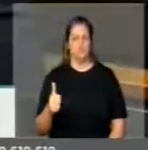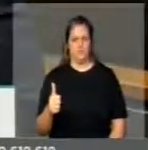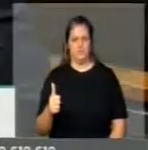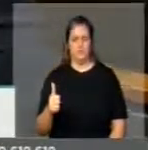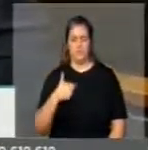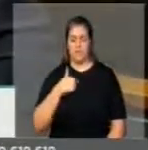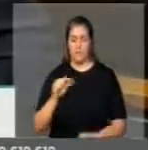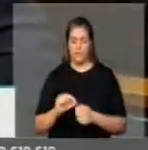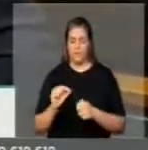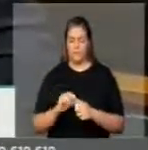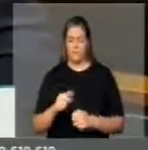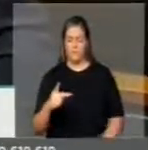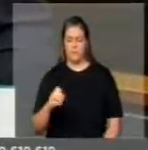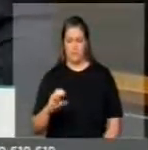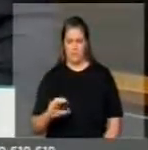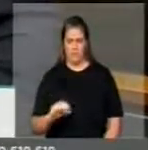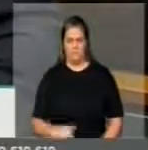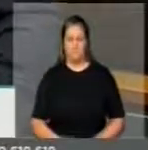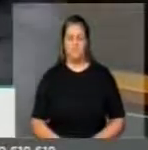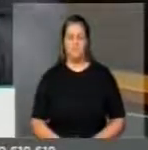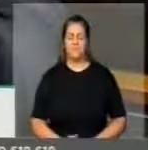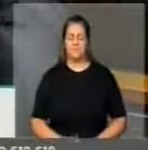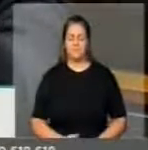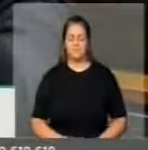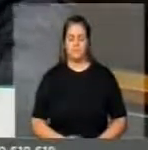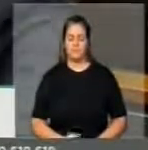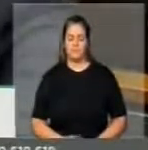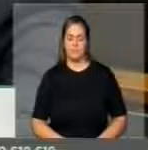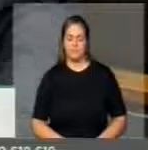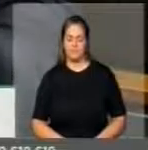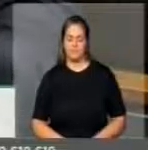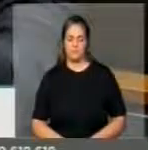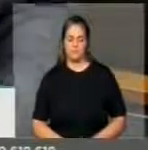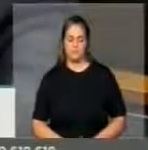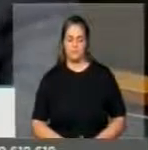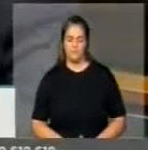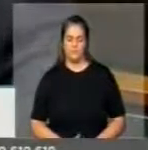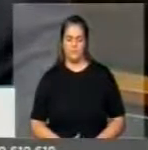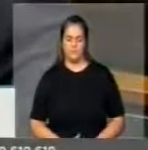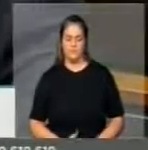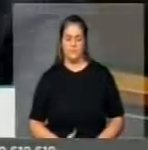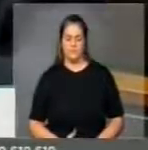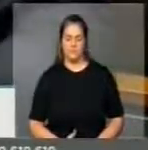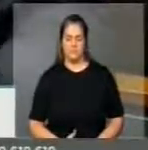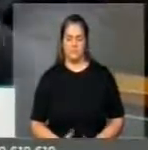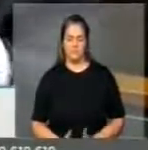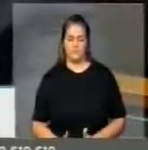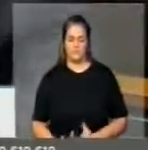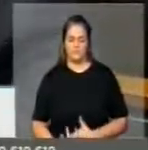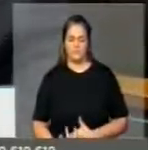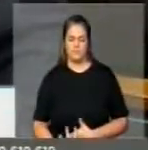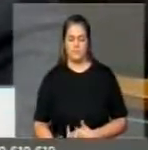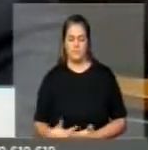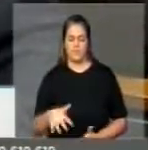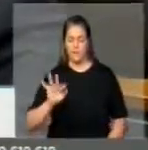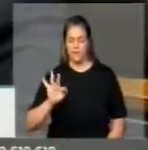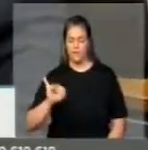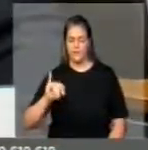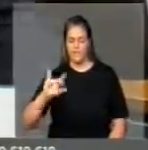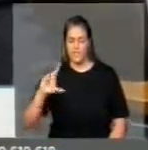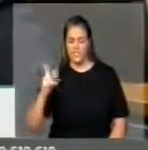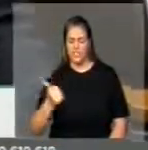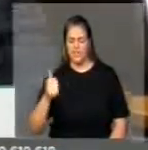PEC que estende os poderes do ficha limpa para todos os cargos,